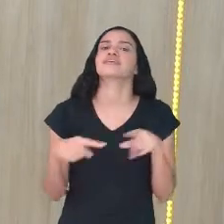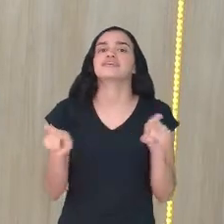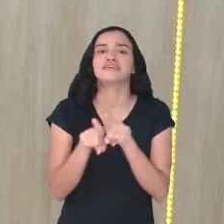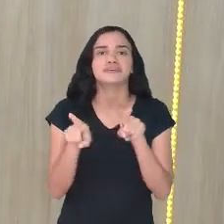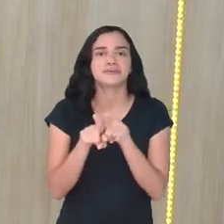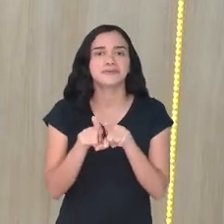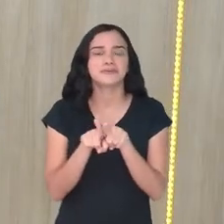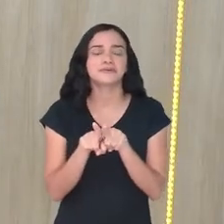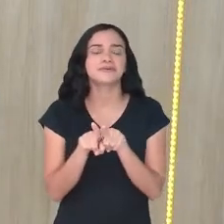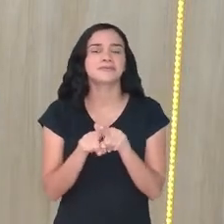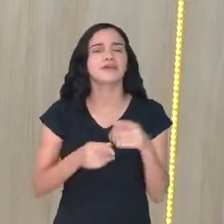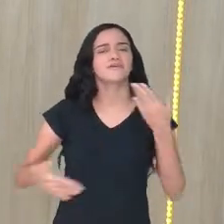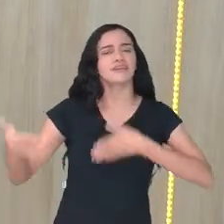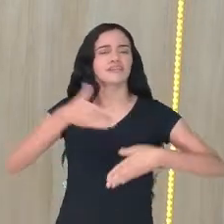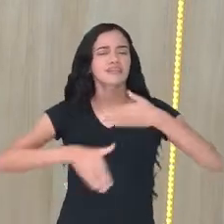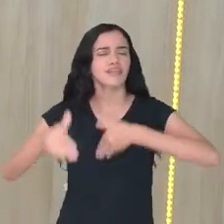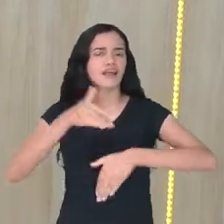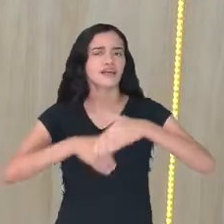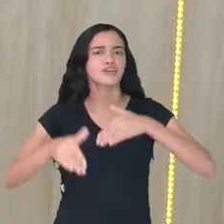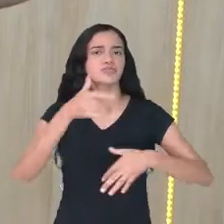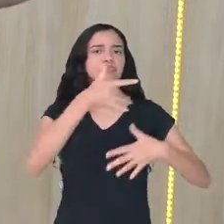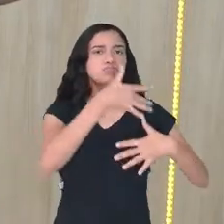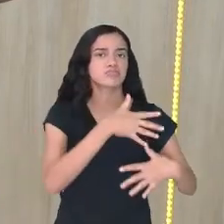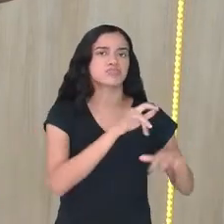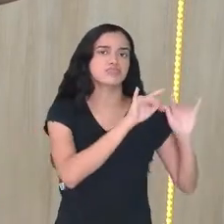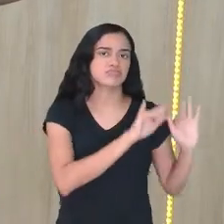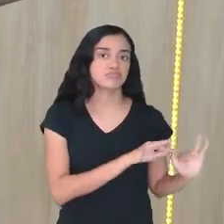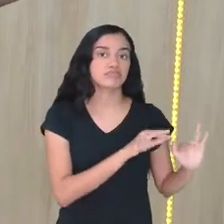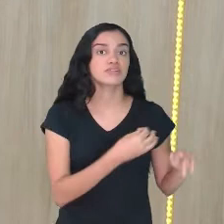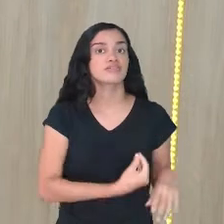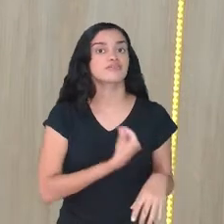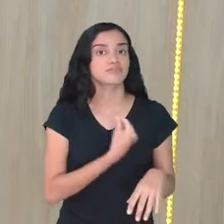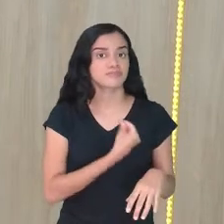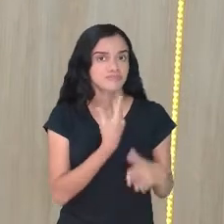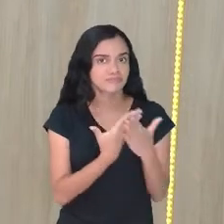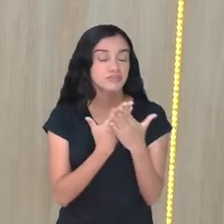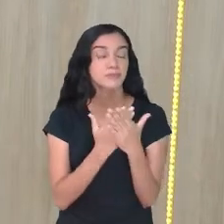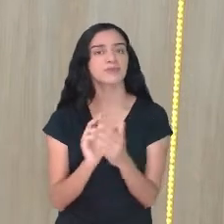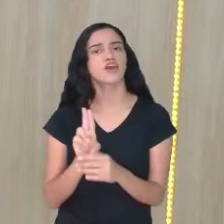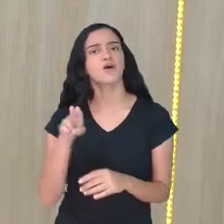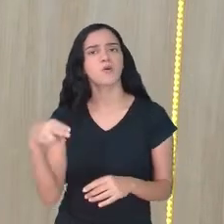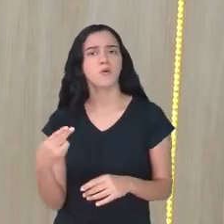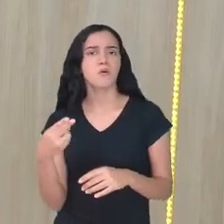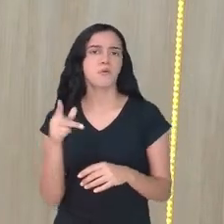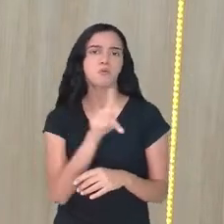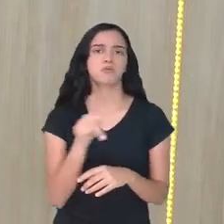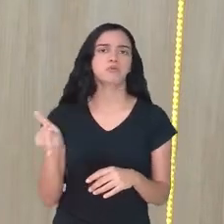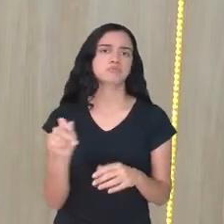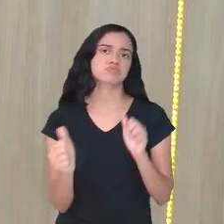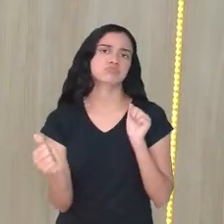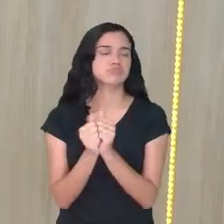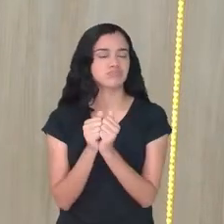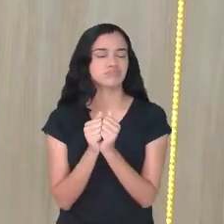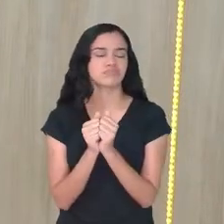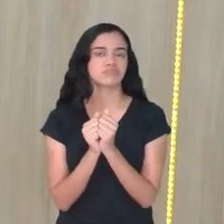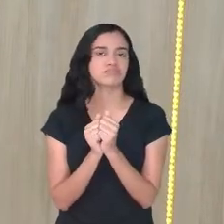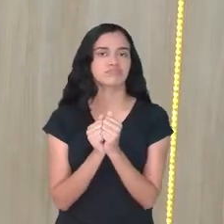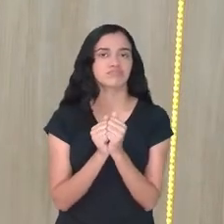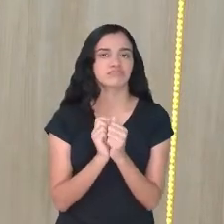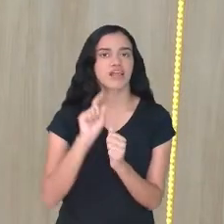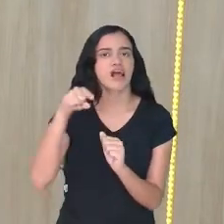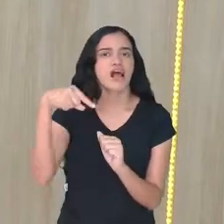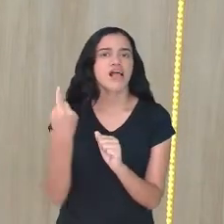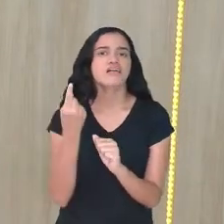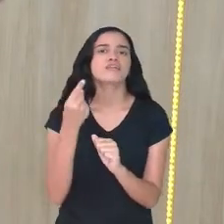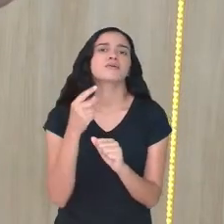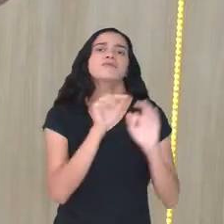você vai poder interagir no chat ao vivo, nas aulas ao vivo, ou com seu professor, ou depois... Lá